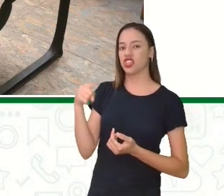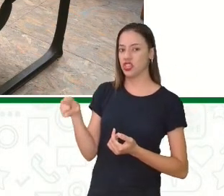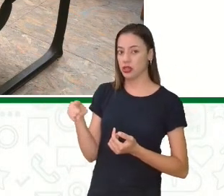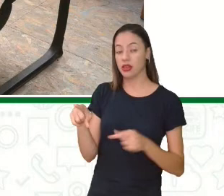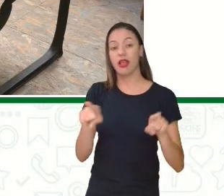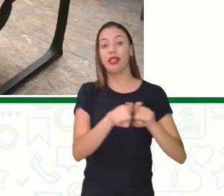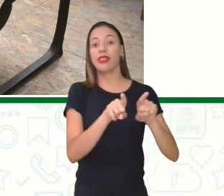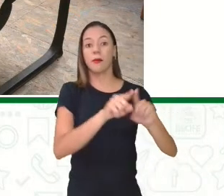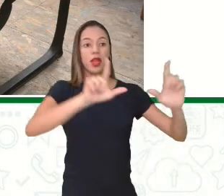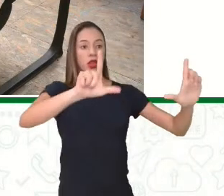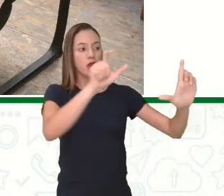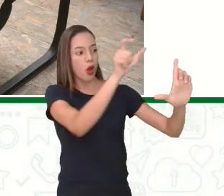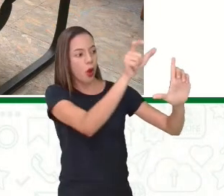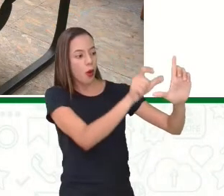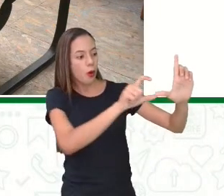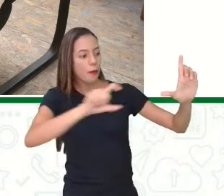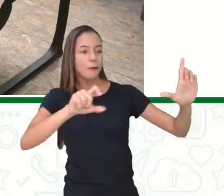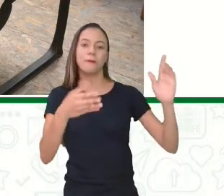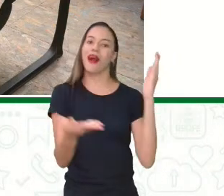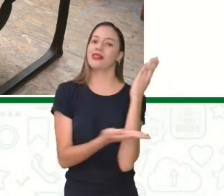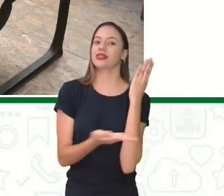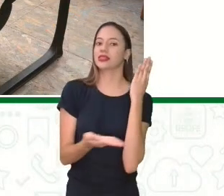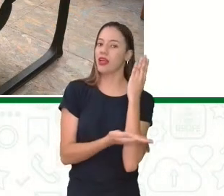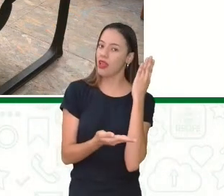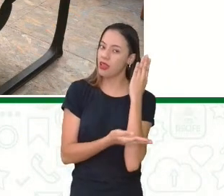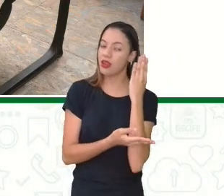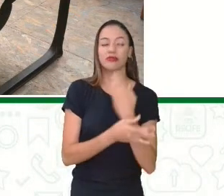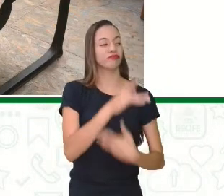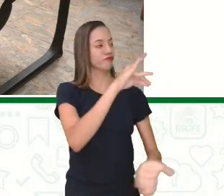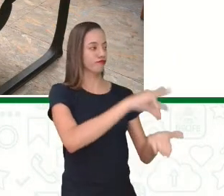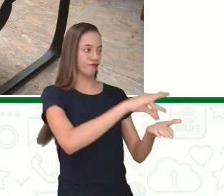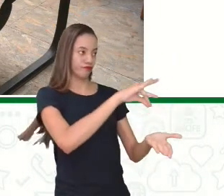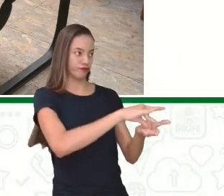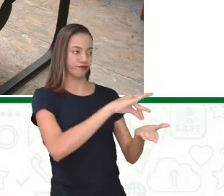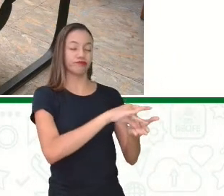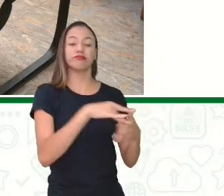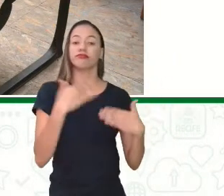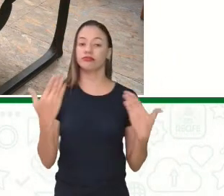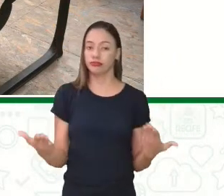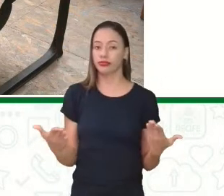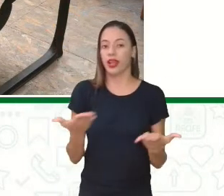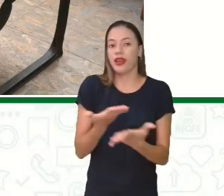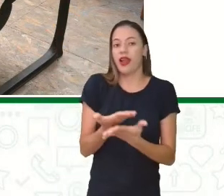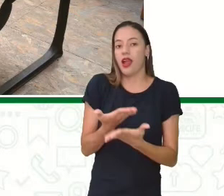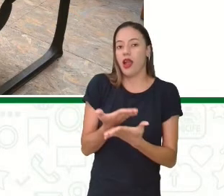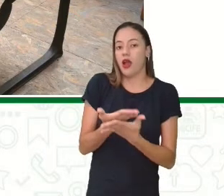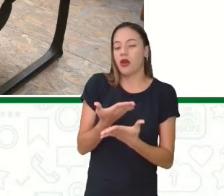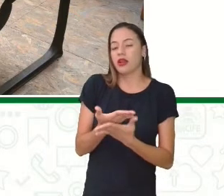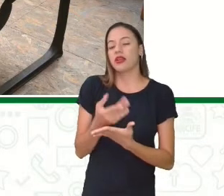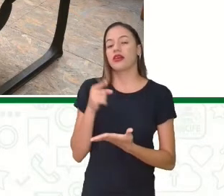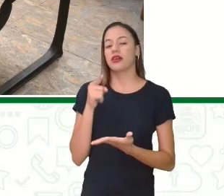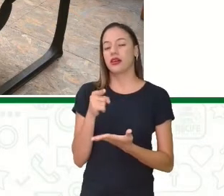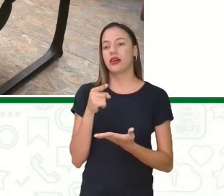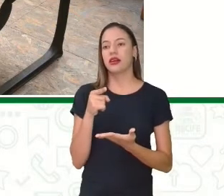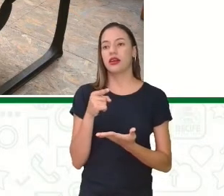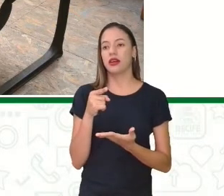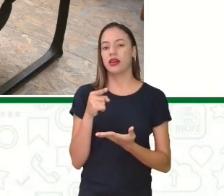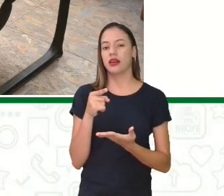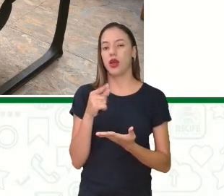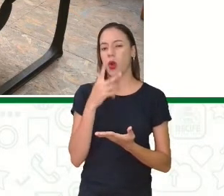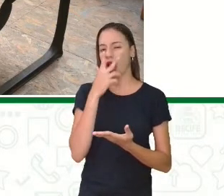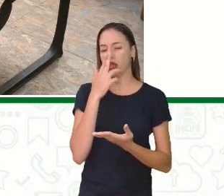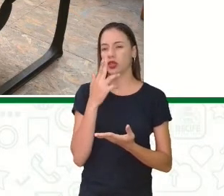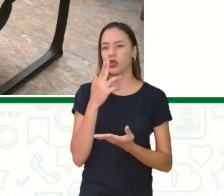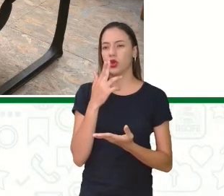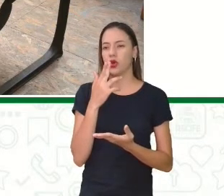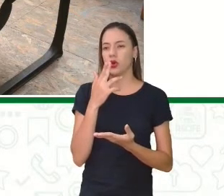de madeira, não é? Exato. Então, uma aula, né? E, se eu não me engano